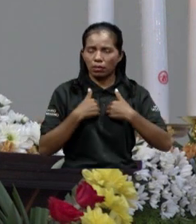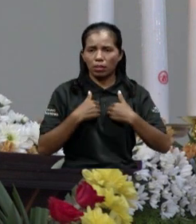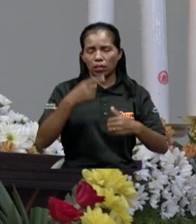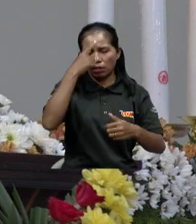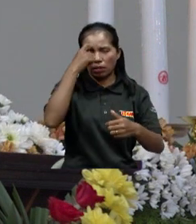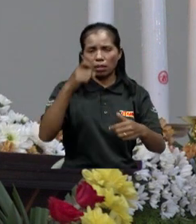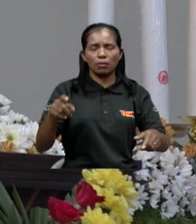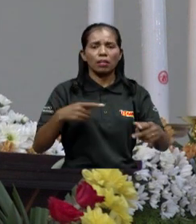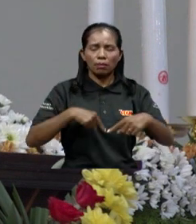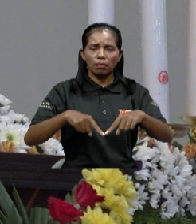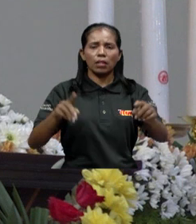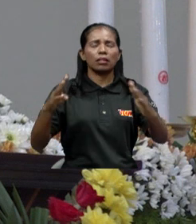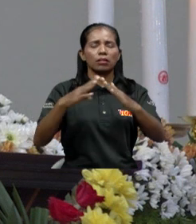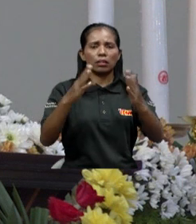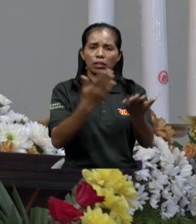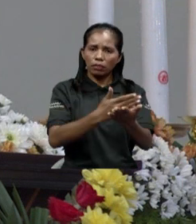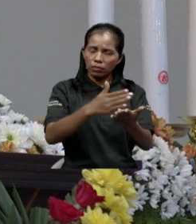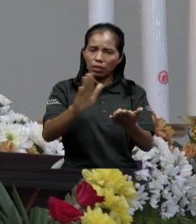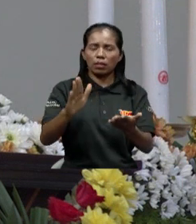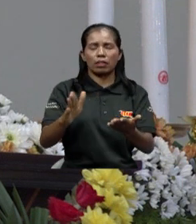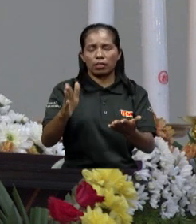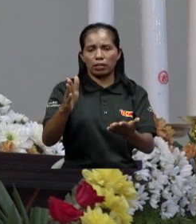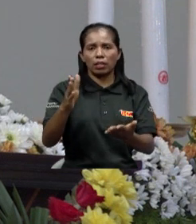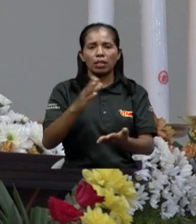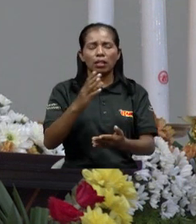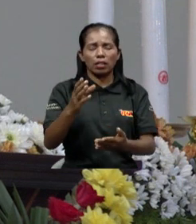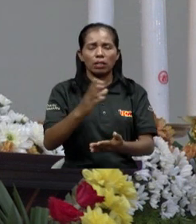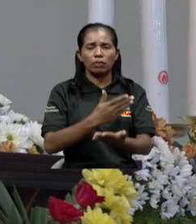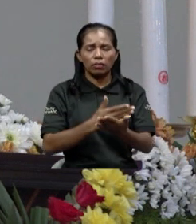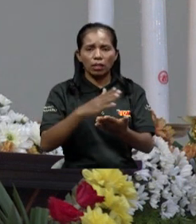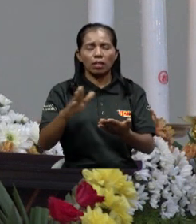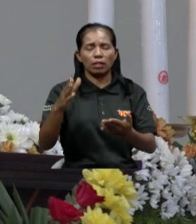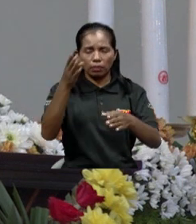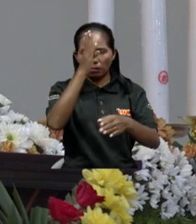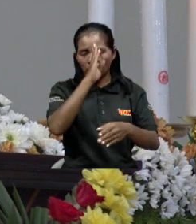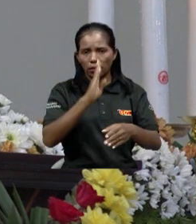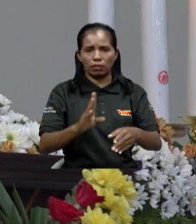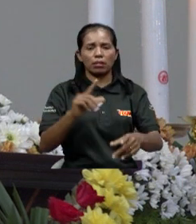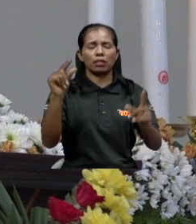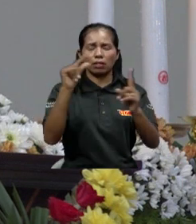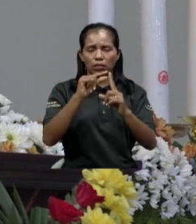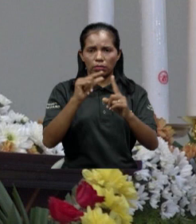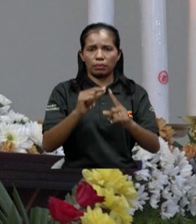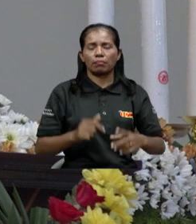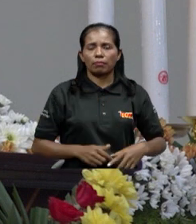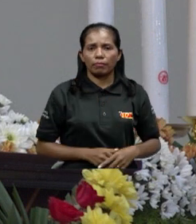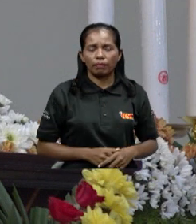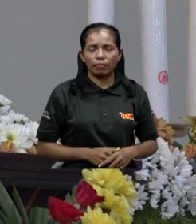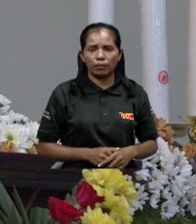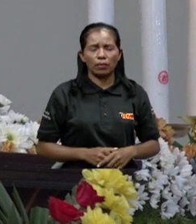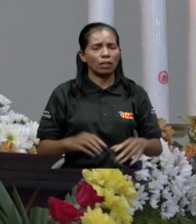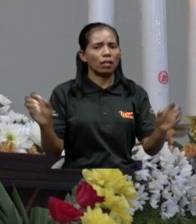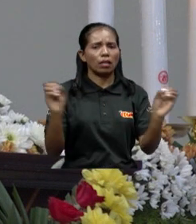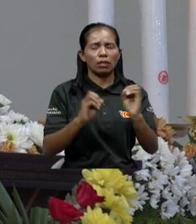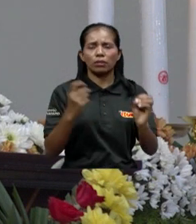tamasai cidade, a claquen com a conversão e penitência. Nila aos